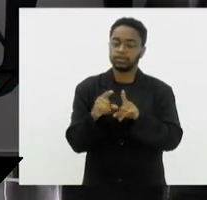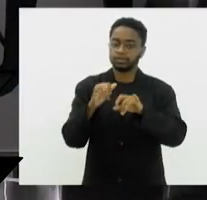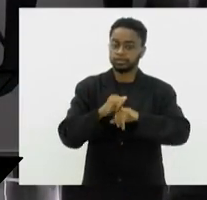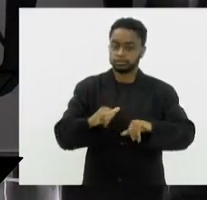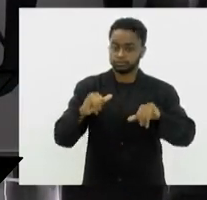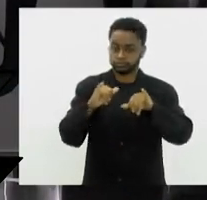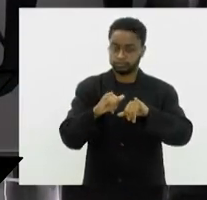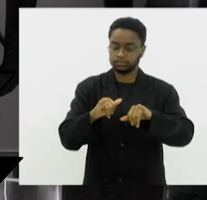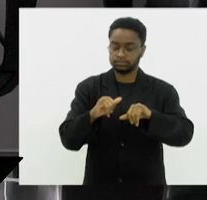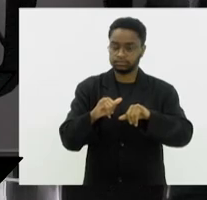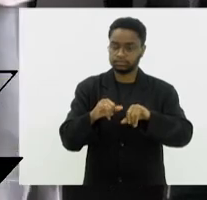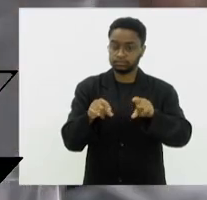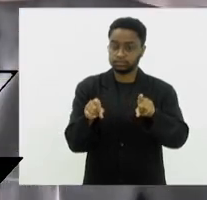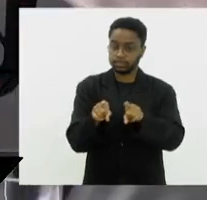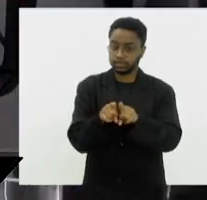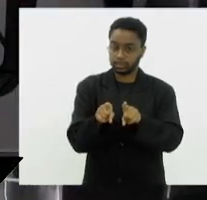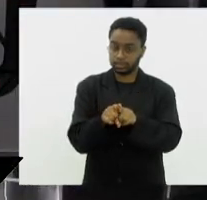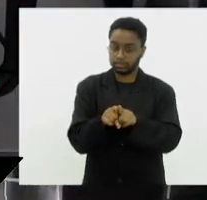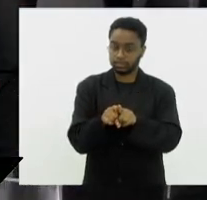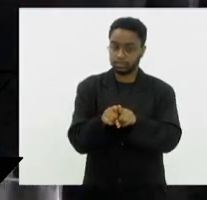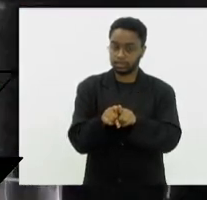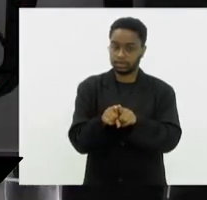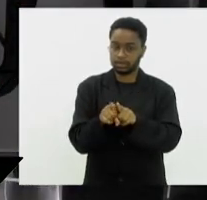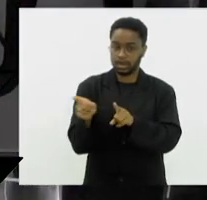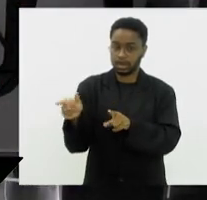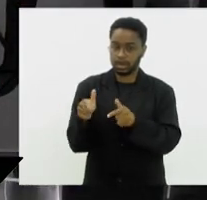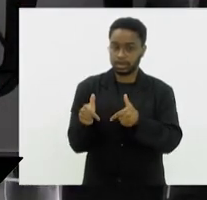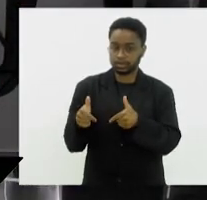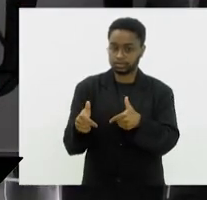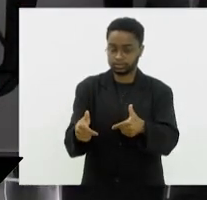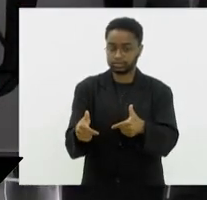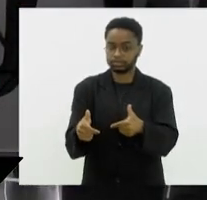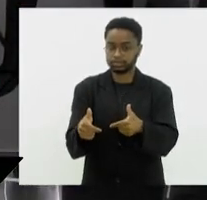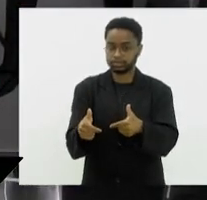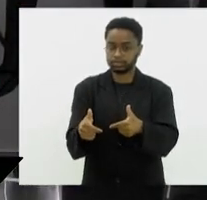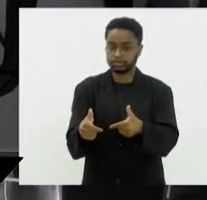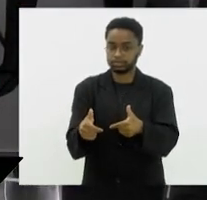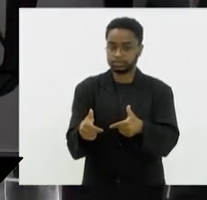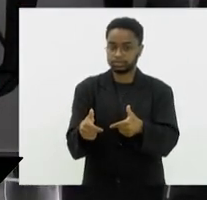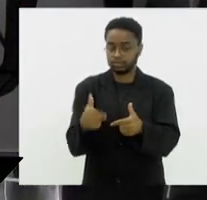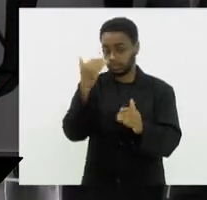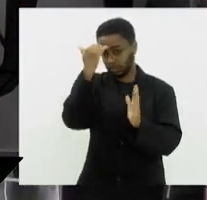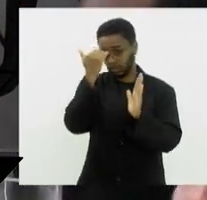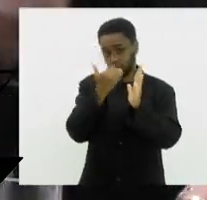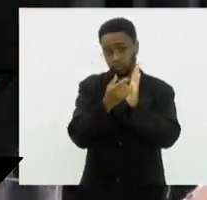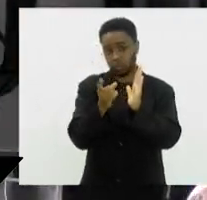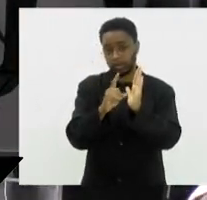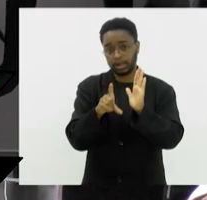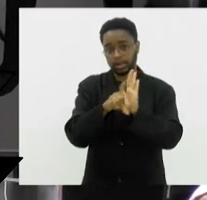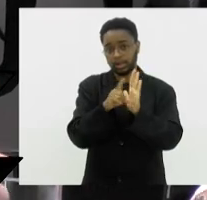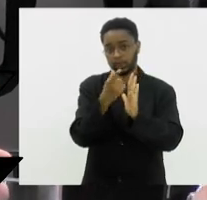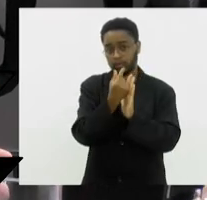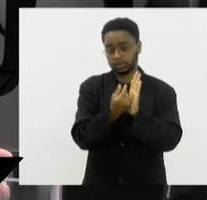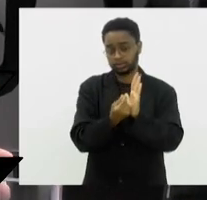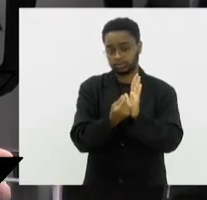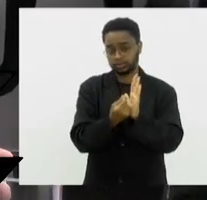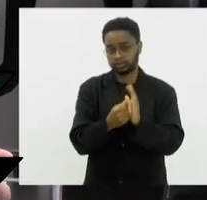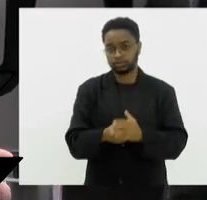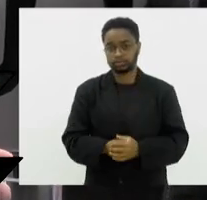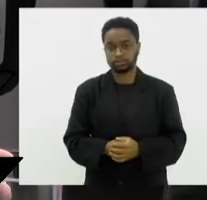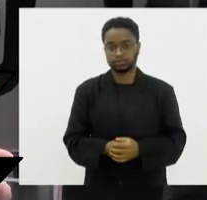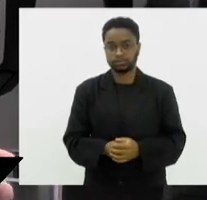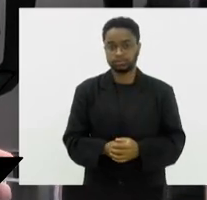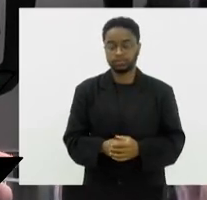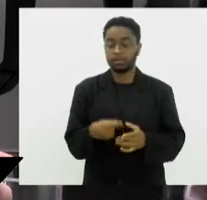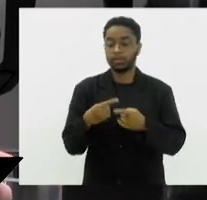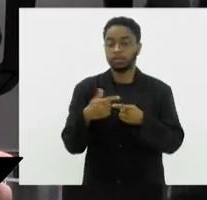também esse tipo de intervenção descumpre a lei orçamentária. Não está